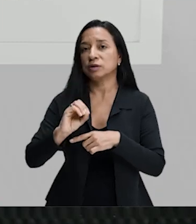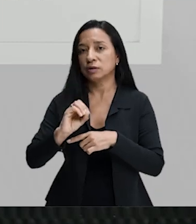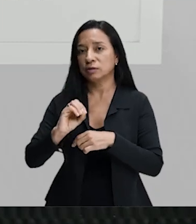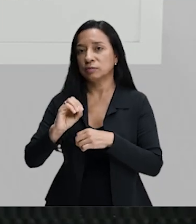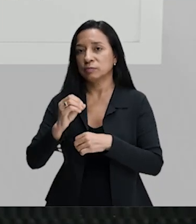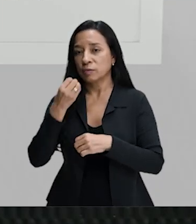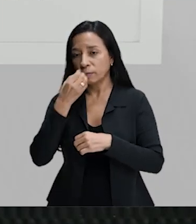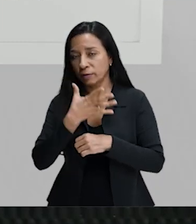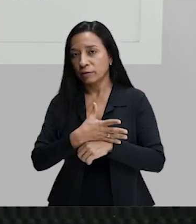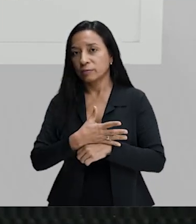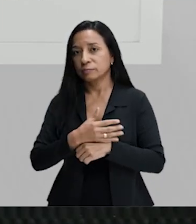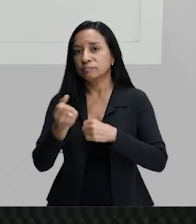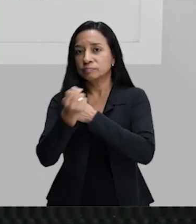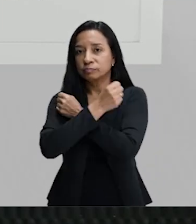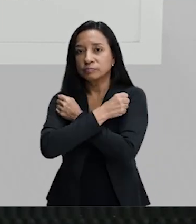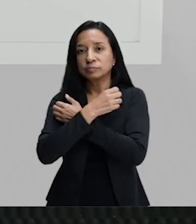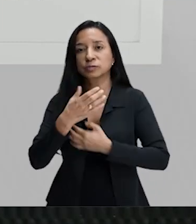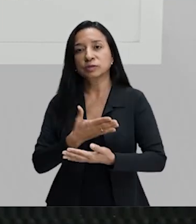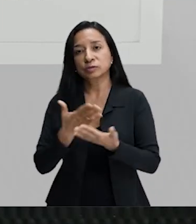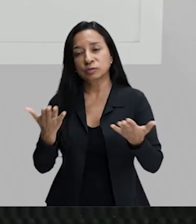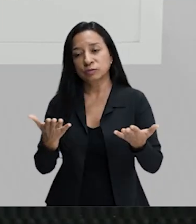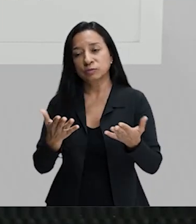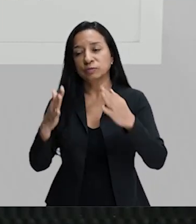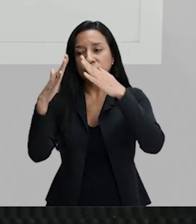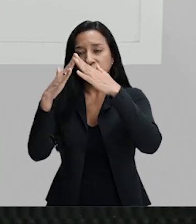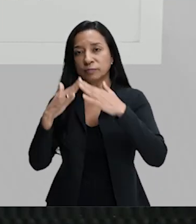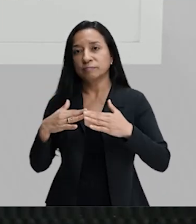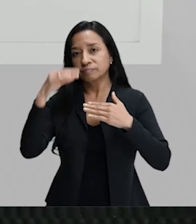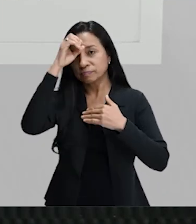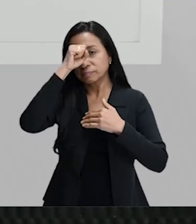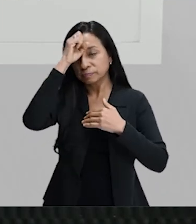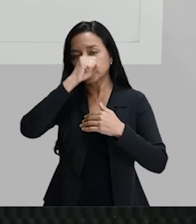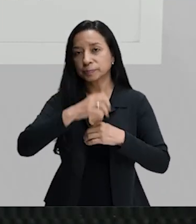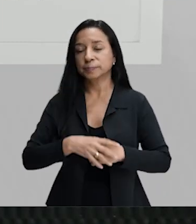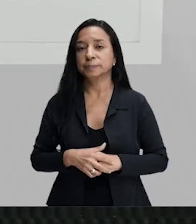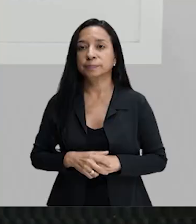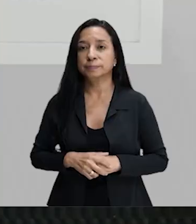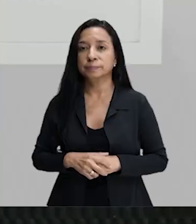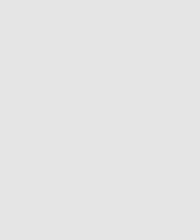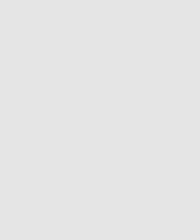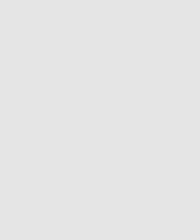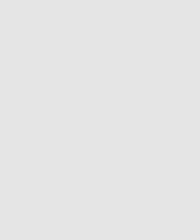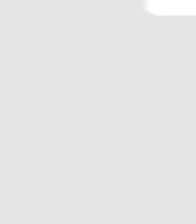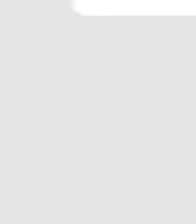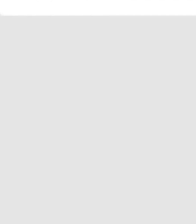Beleza? Então, um abraço a todos, já sabe, né? Hashtag fica em casa aprendendo.